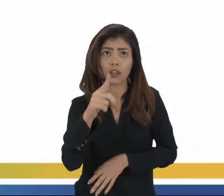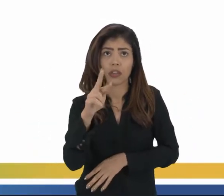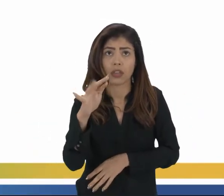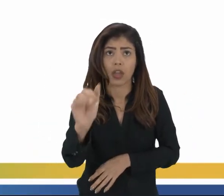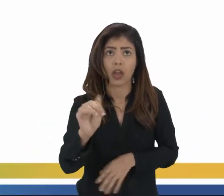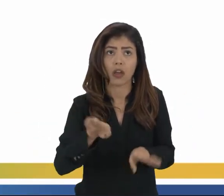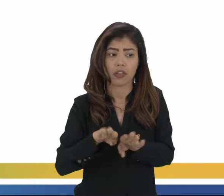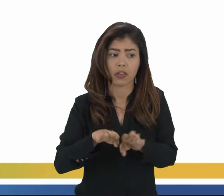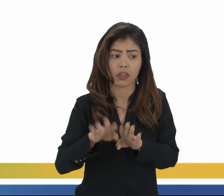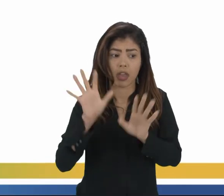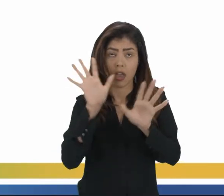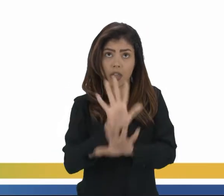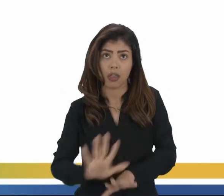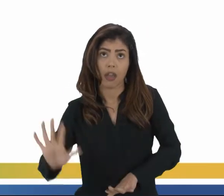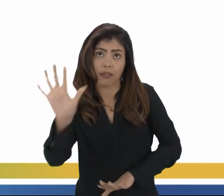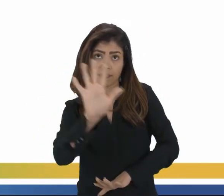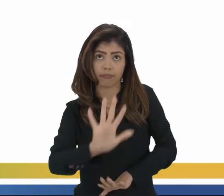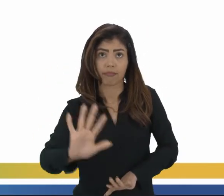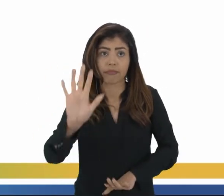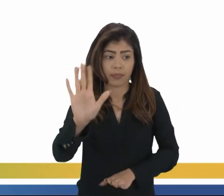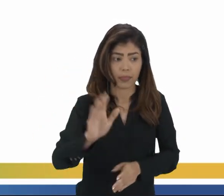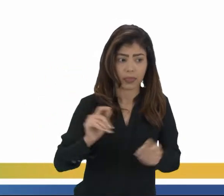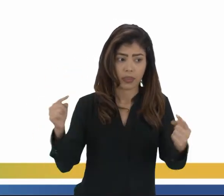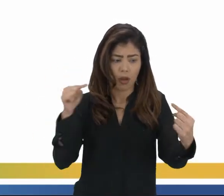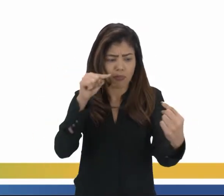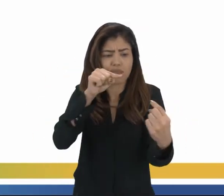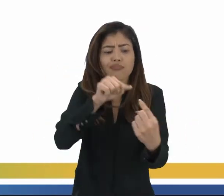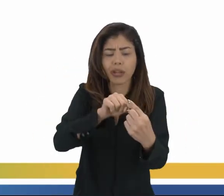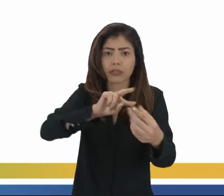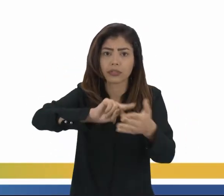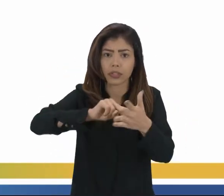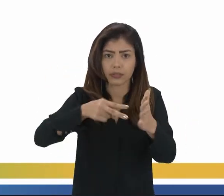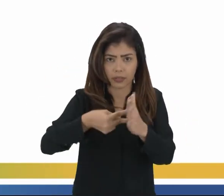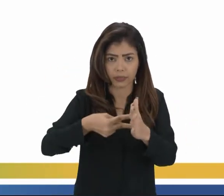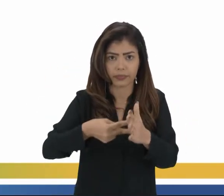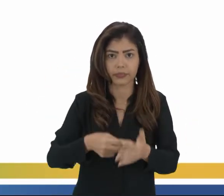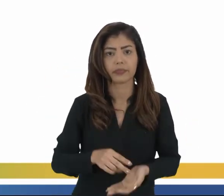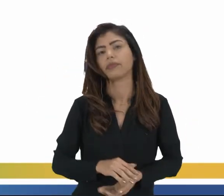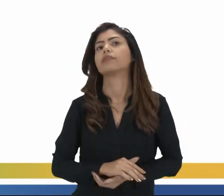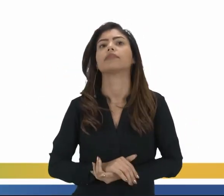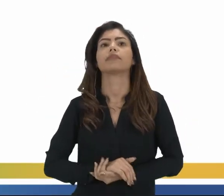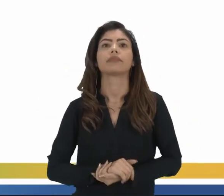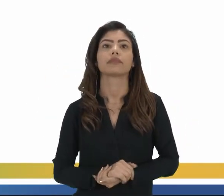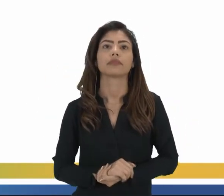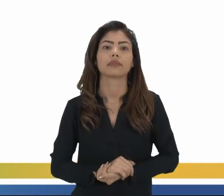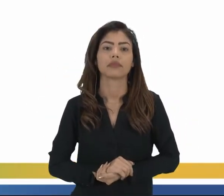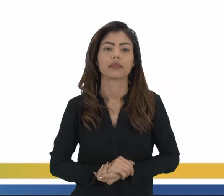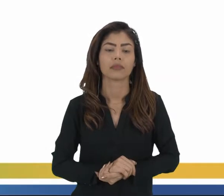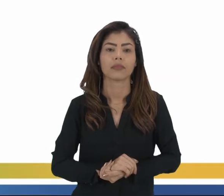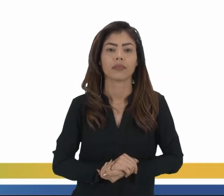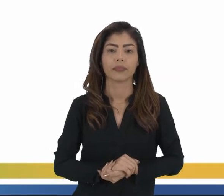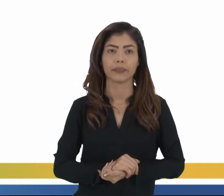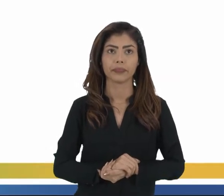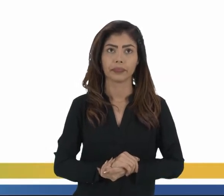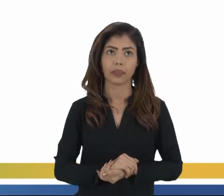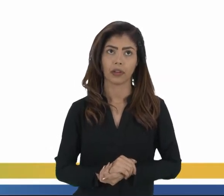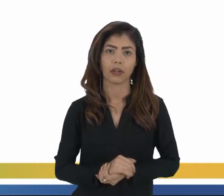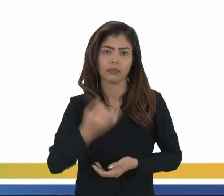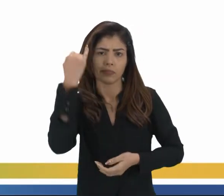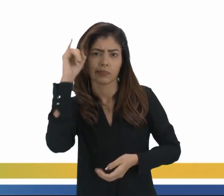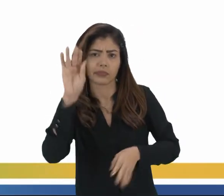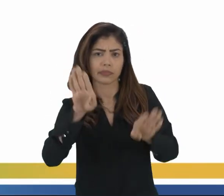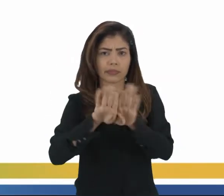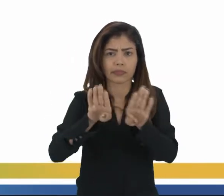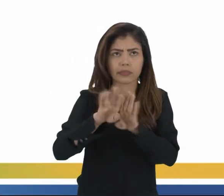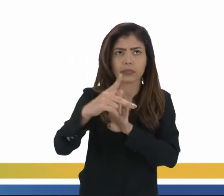a finalidade de intensificar seu significado. Ou seja, dentro da ideia de pleonasmo, eu vou ter